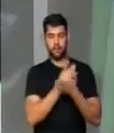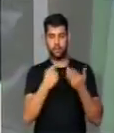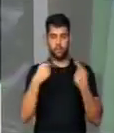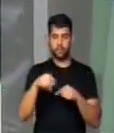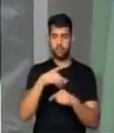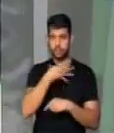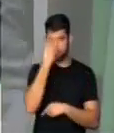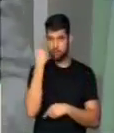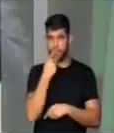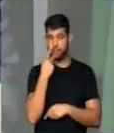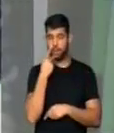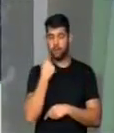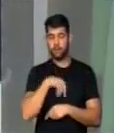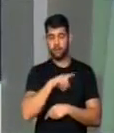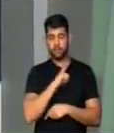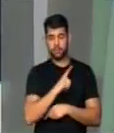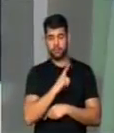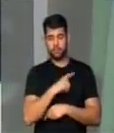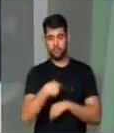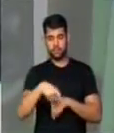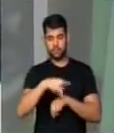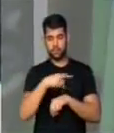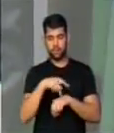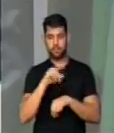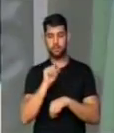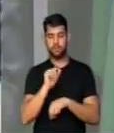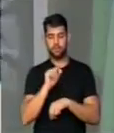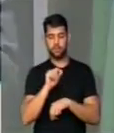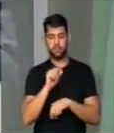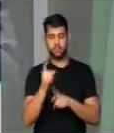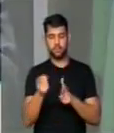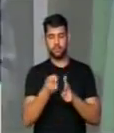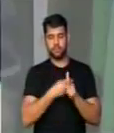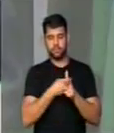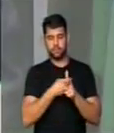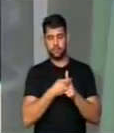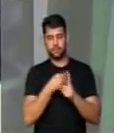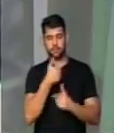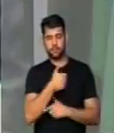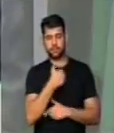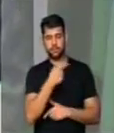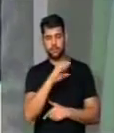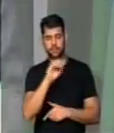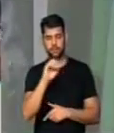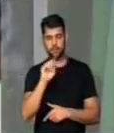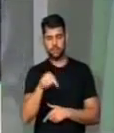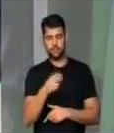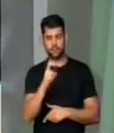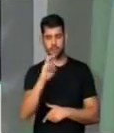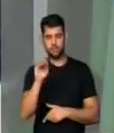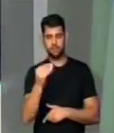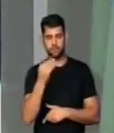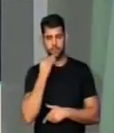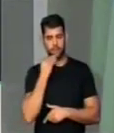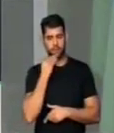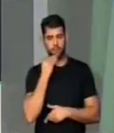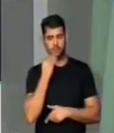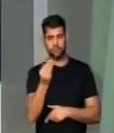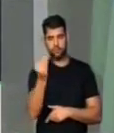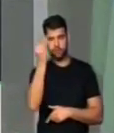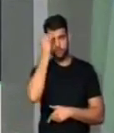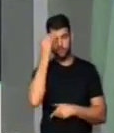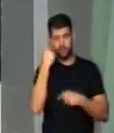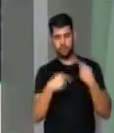oposição que nós estamos no país com um déficit de 170,5 bi por culpa